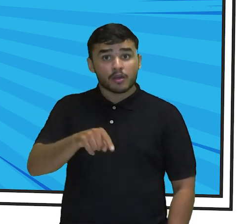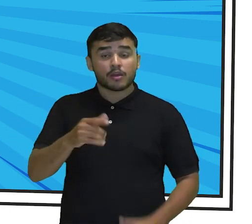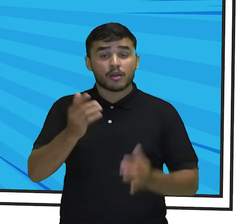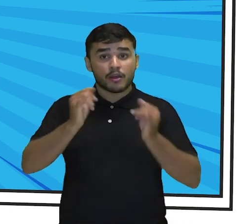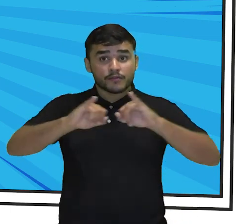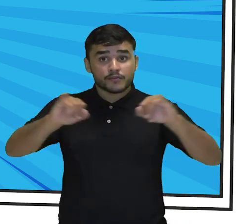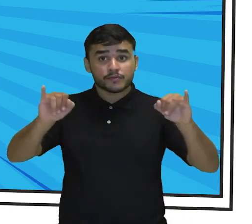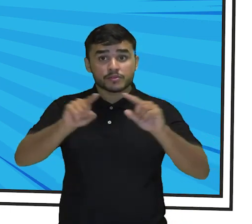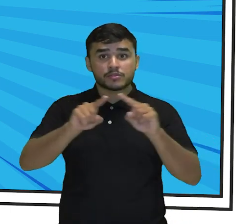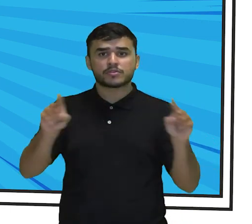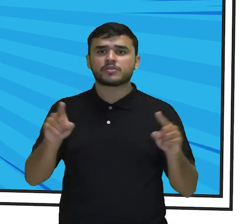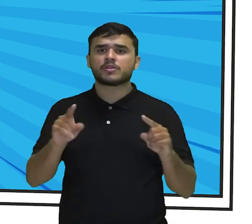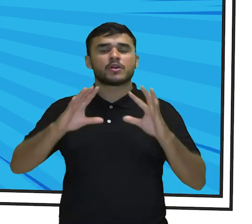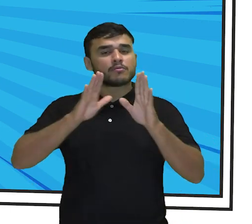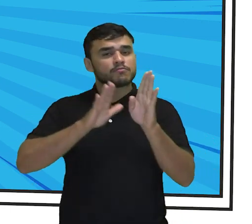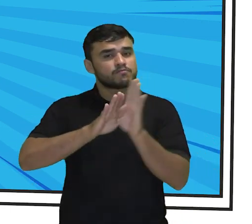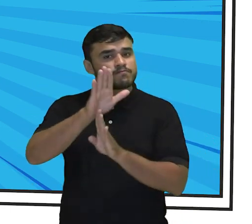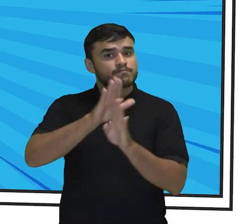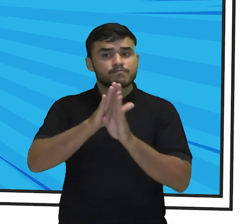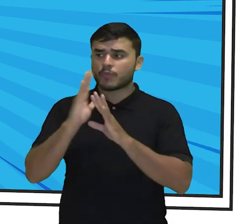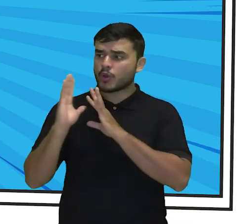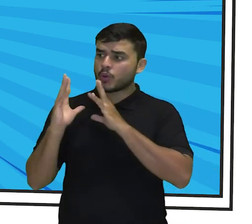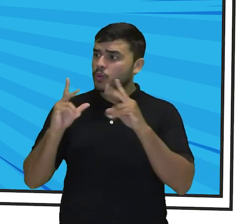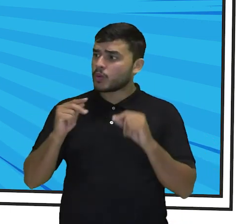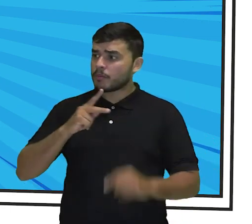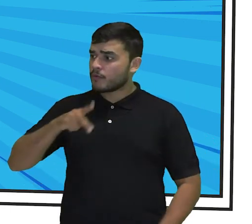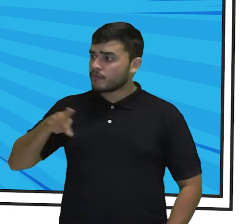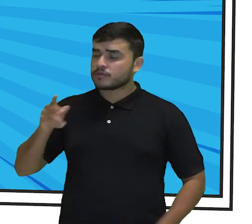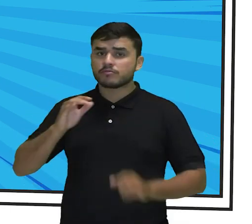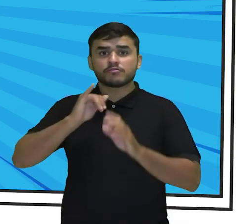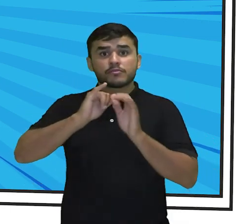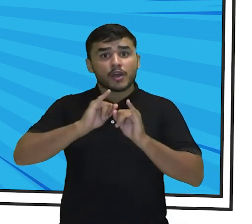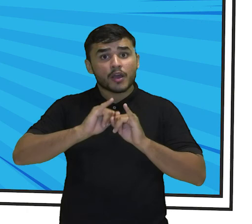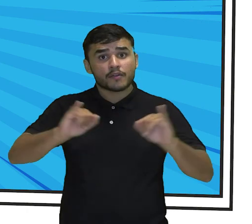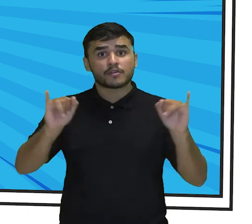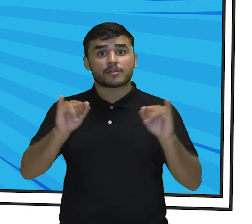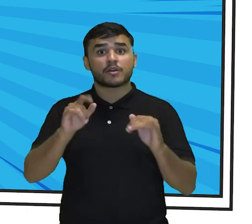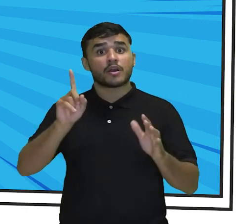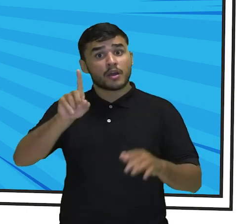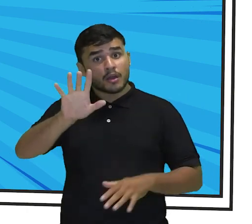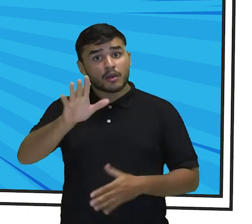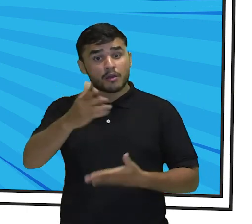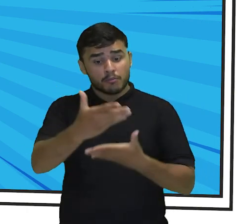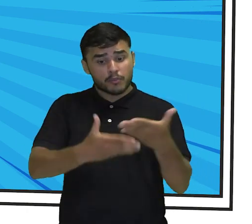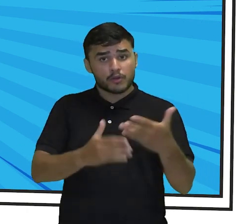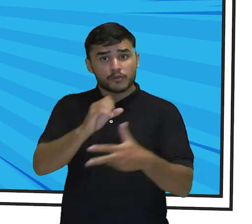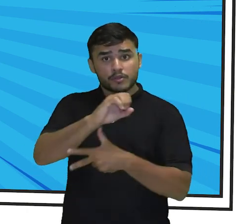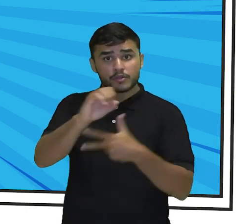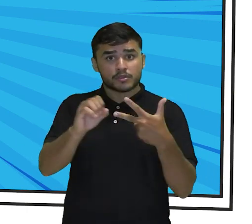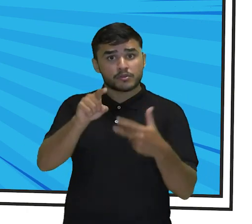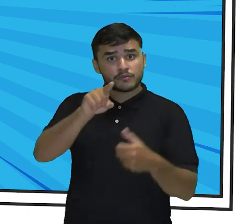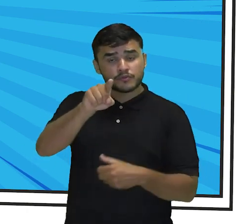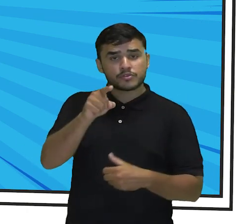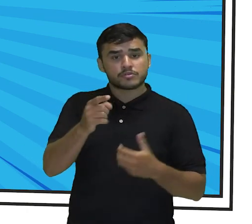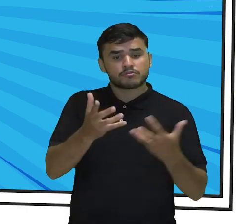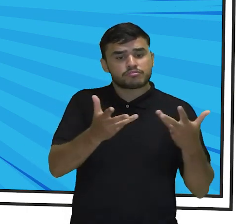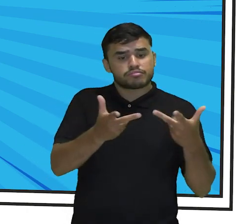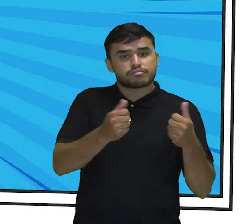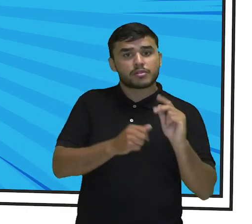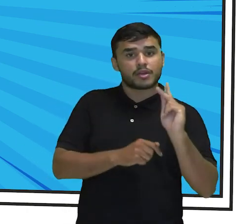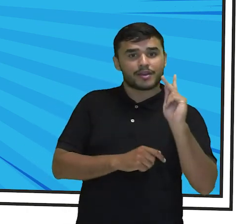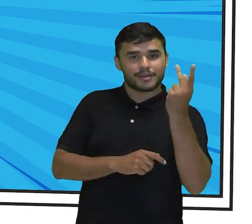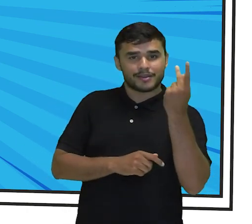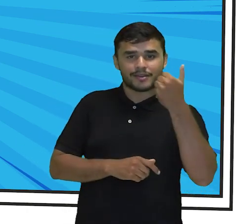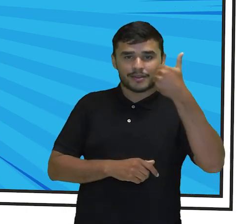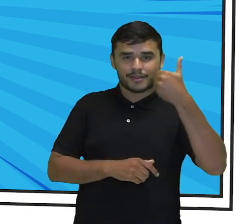acredito, por todos os professores, o Enem é uma prova que testa suas habilidades e competências. E deve ser vista e